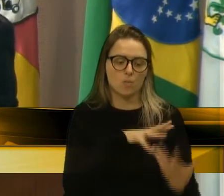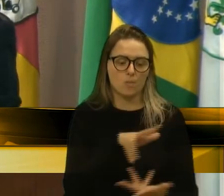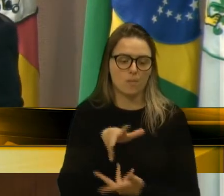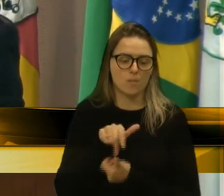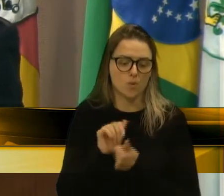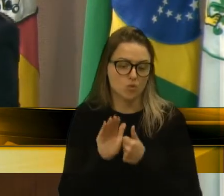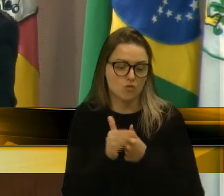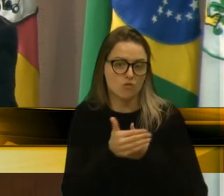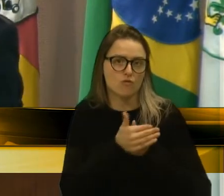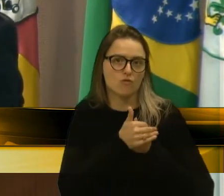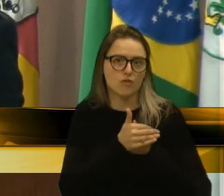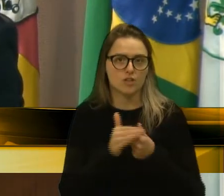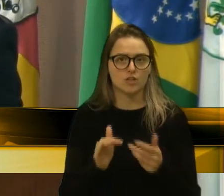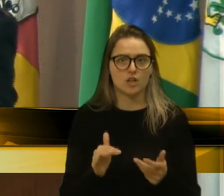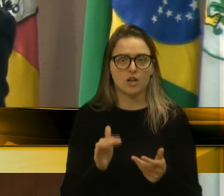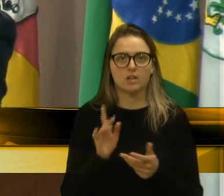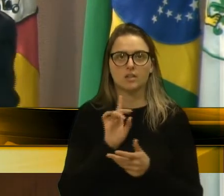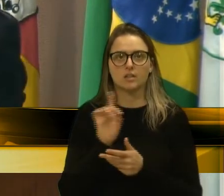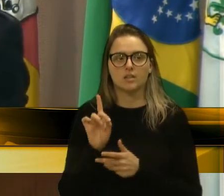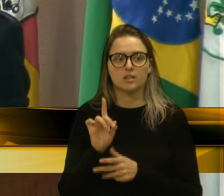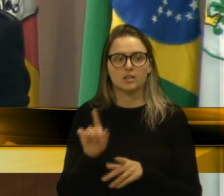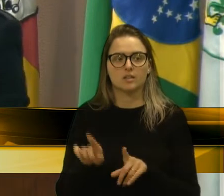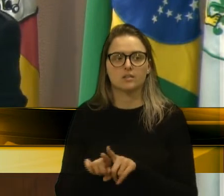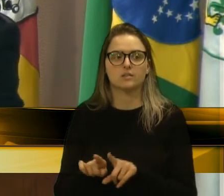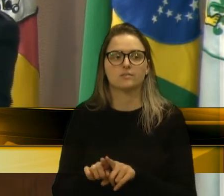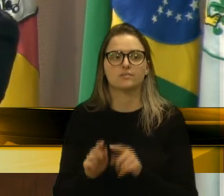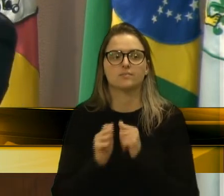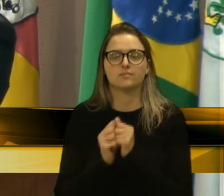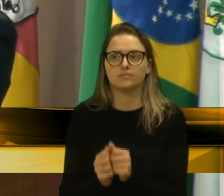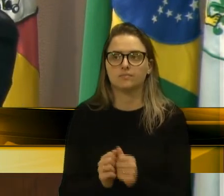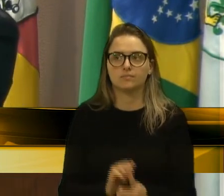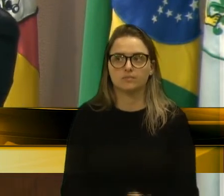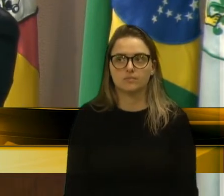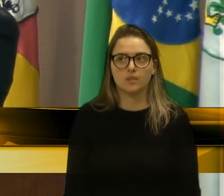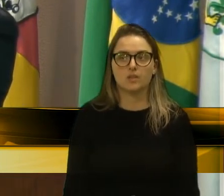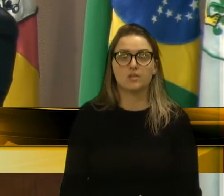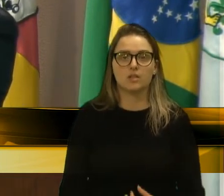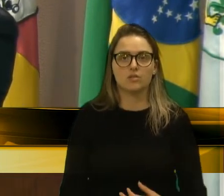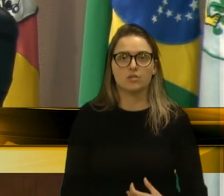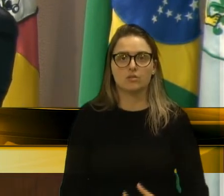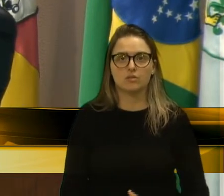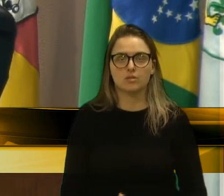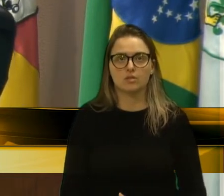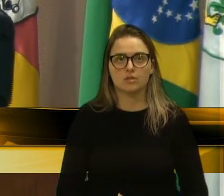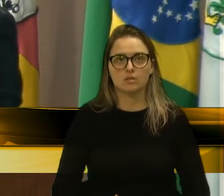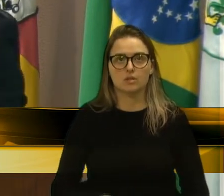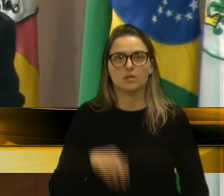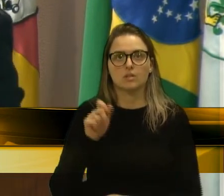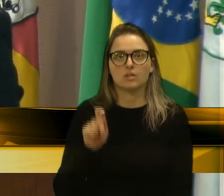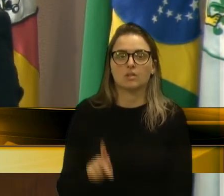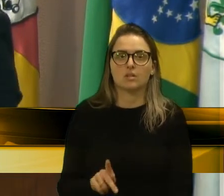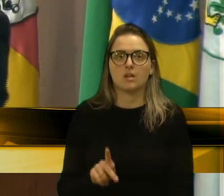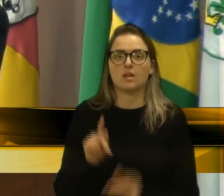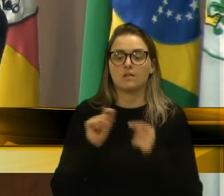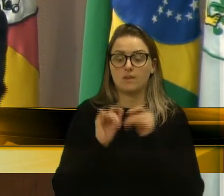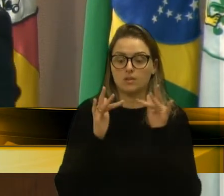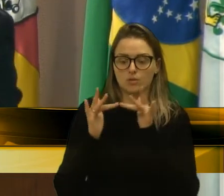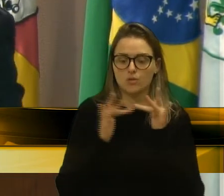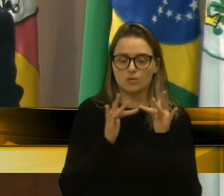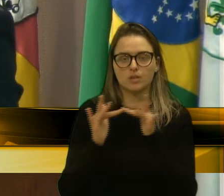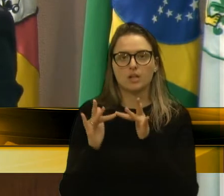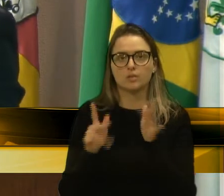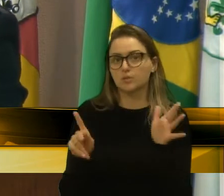gente respira política, transpira política. E os senhores, quem entra em contato com os senhores?